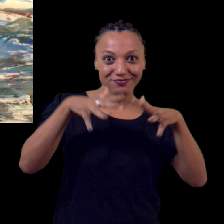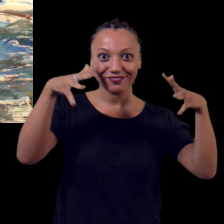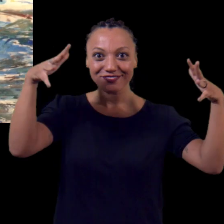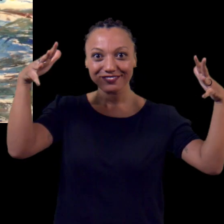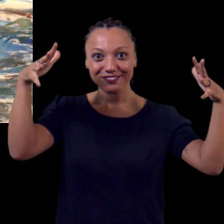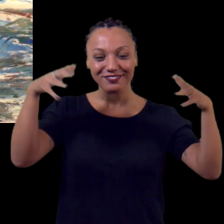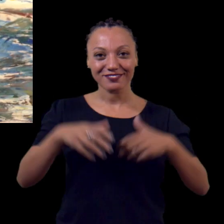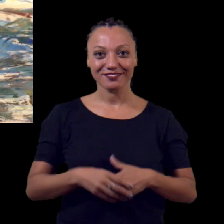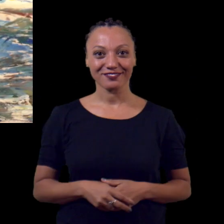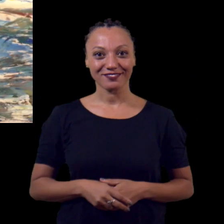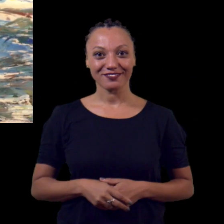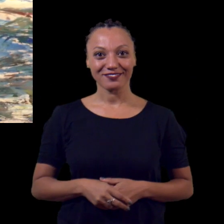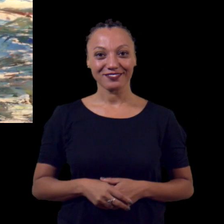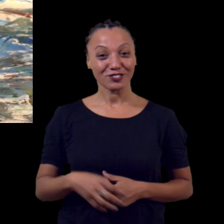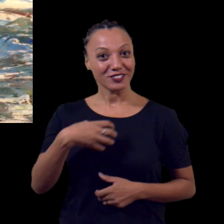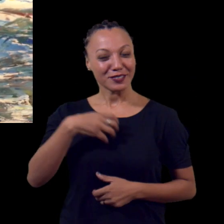na maneira de pensar.